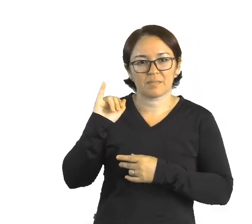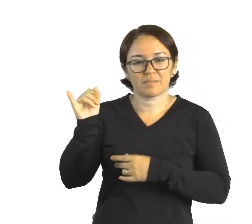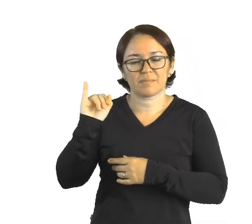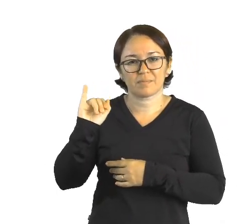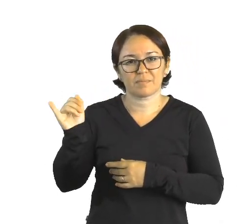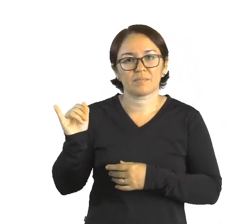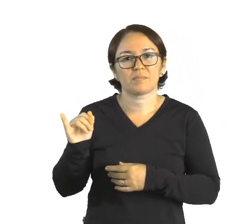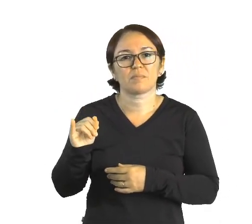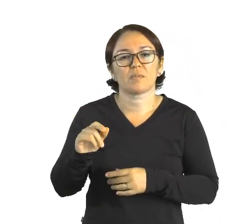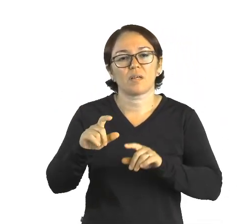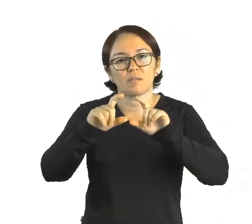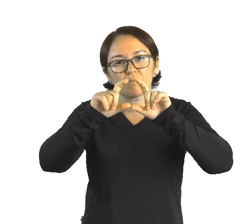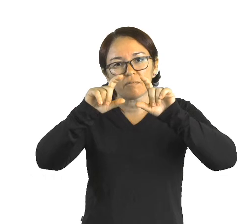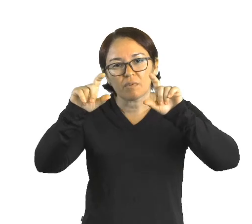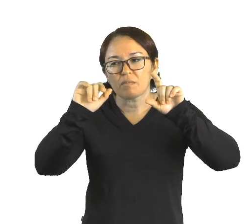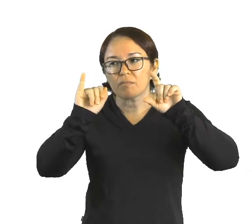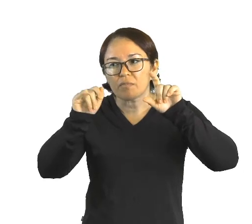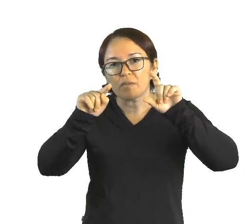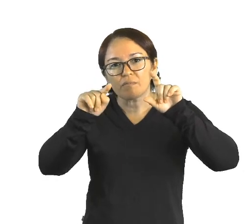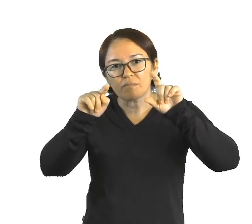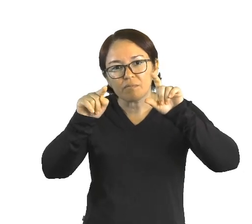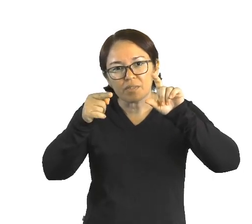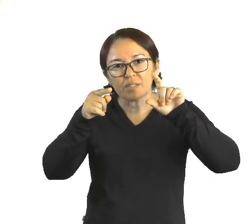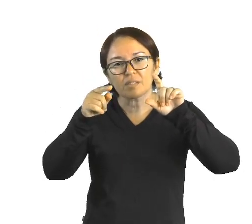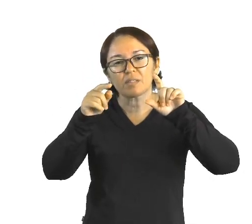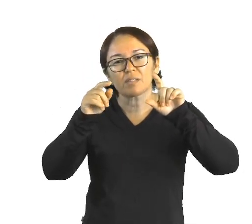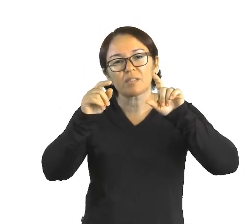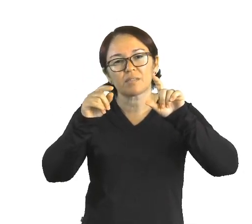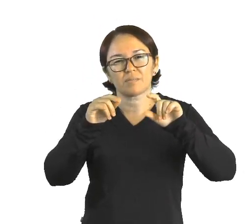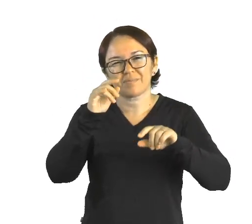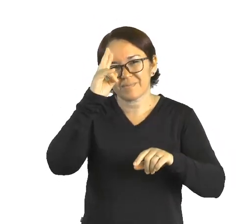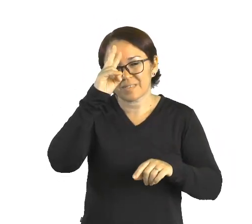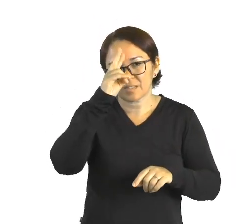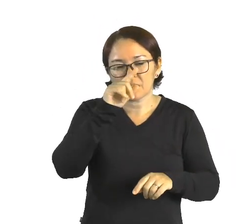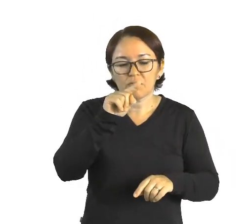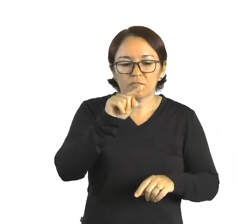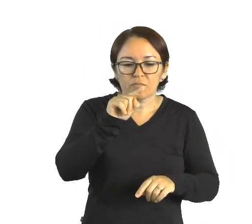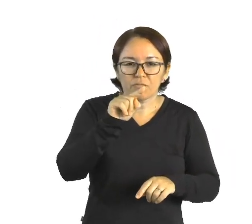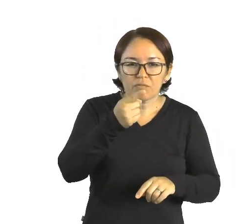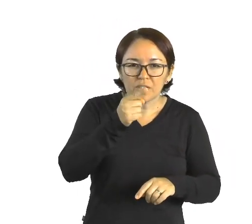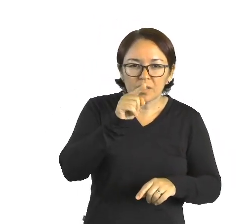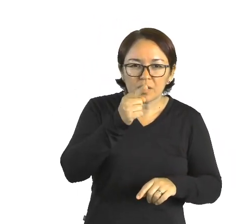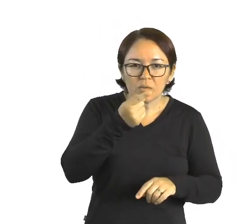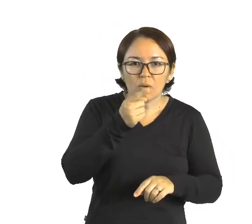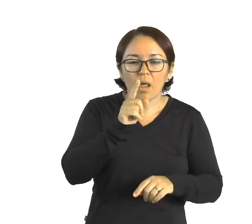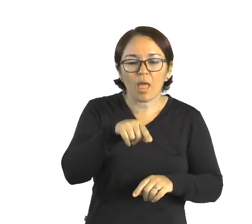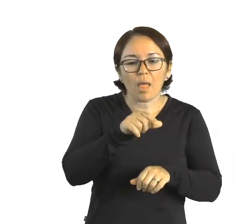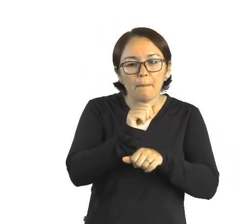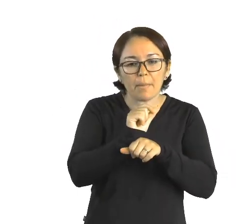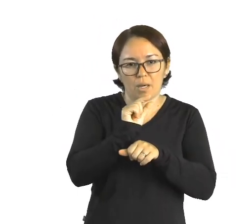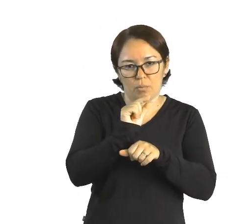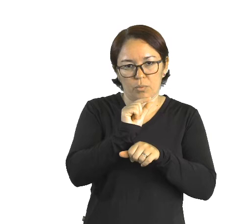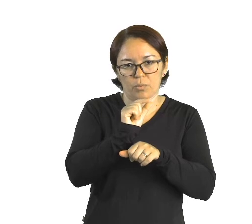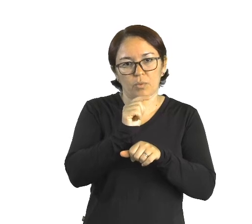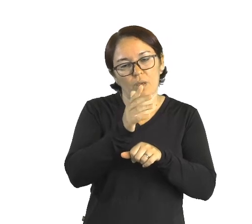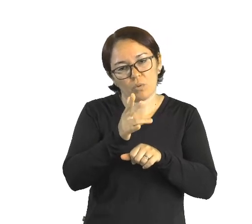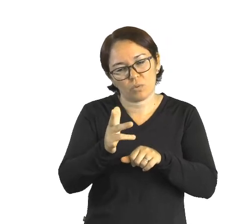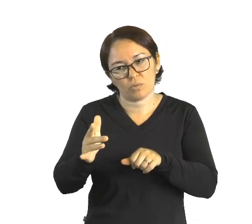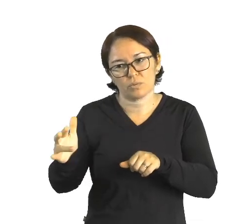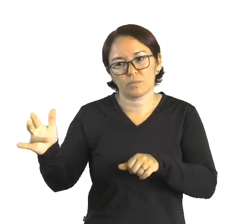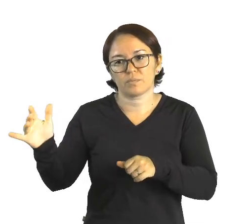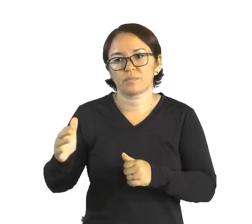Vírgula, lembra da rebelião? É só para dar uma pausa. Fome, medo, cama apertada. Começou a conversar